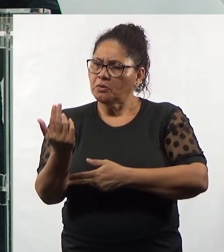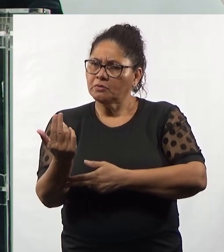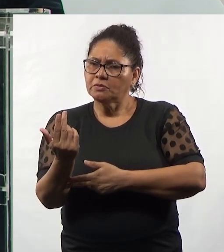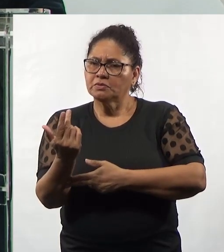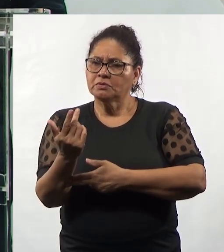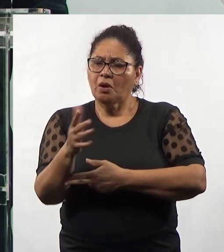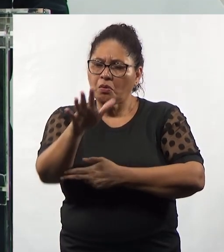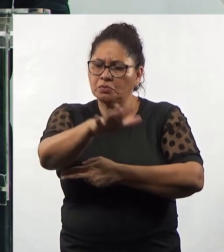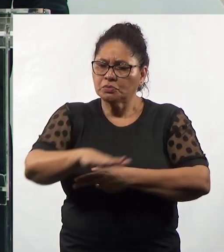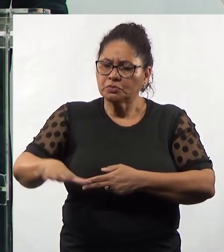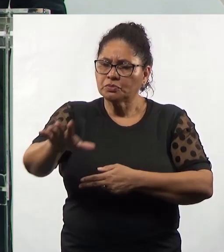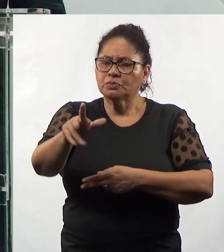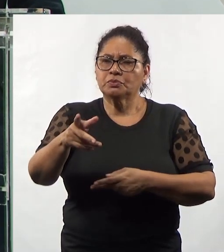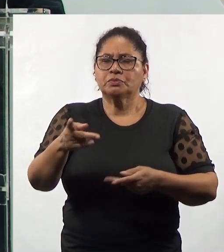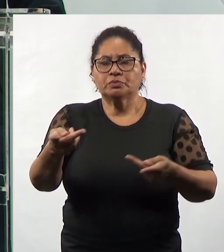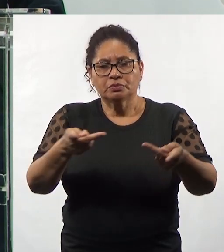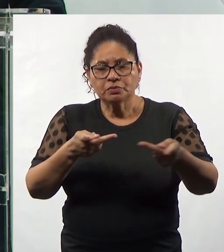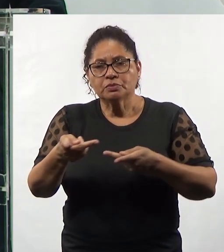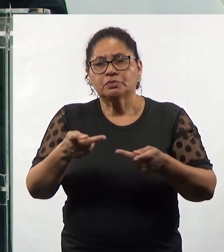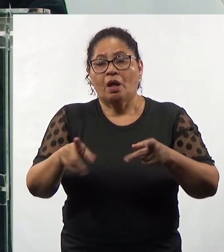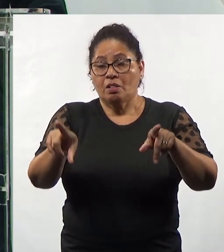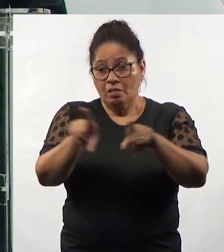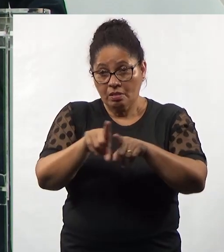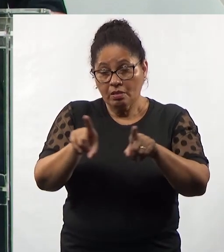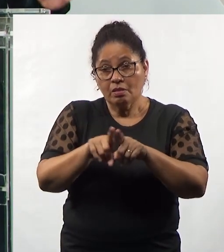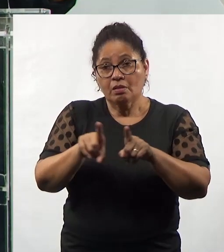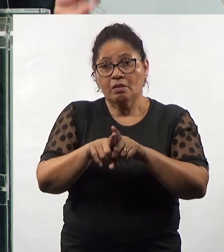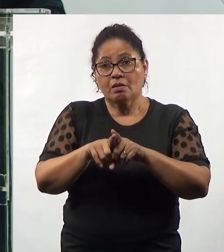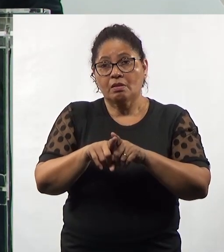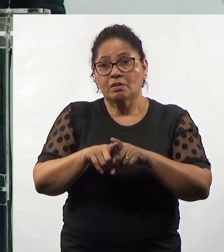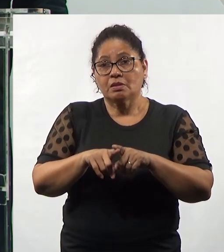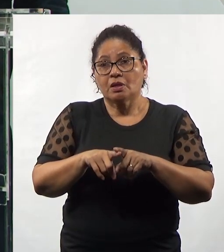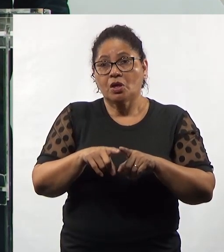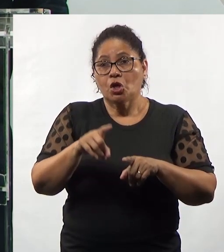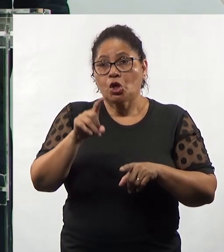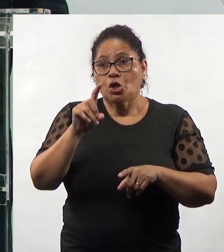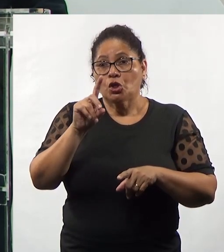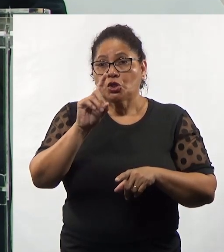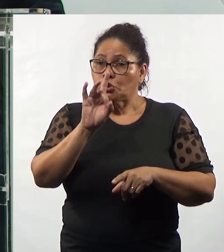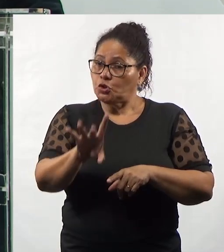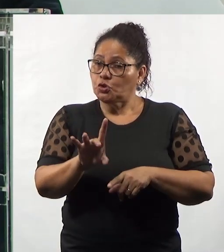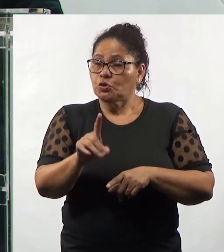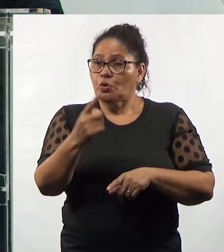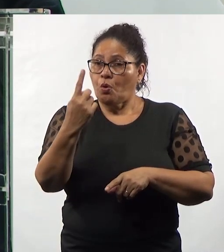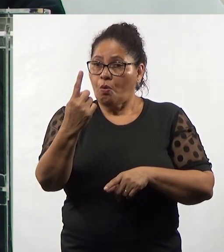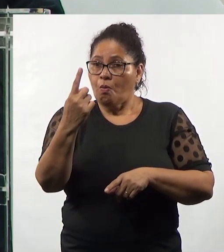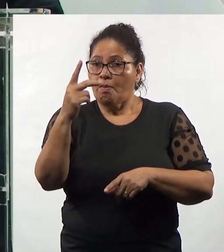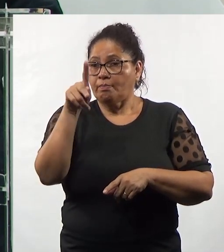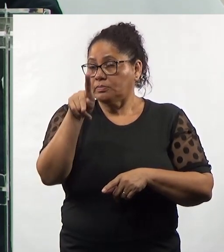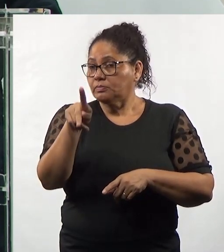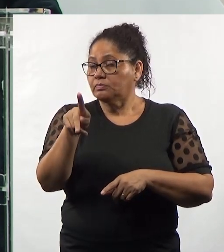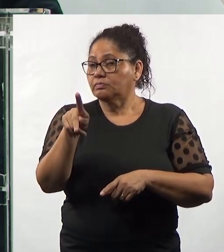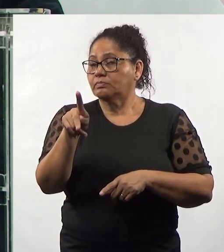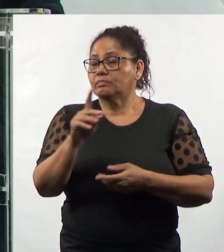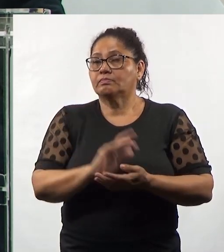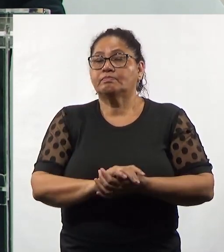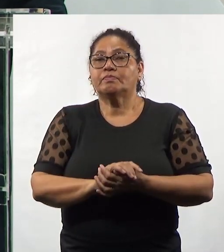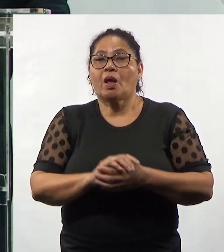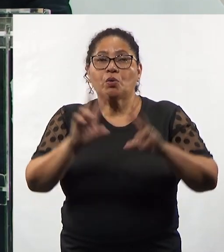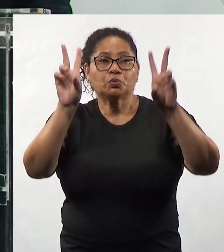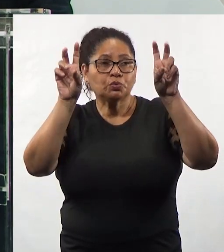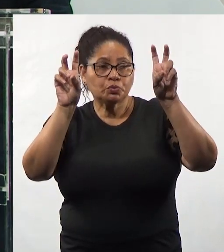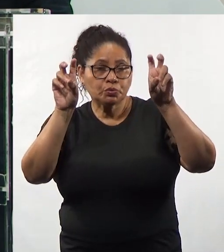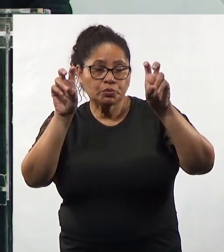Canva de projeto, a gente também, que só ocupa uma página, nós podemos elaborar também esse nosso termo com